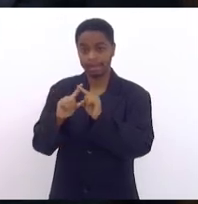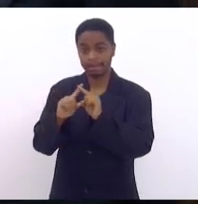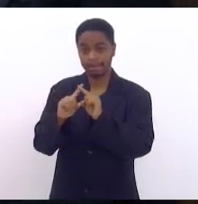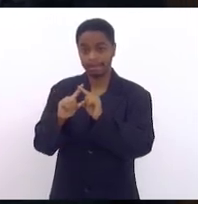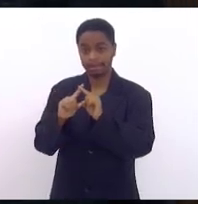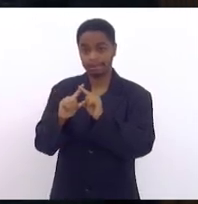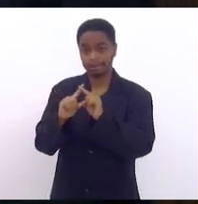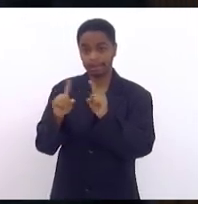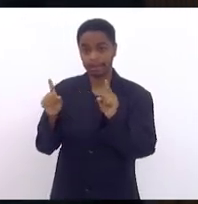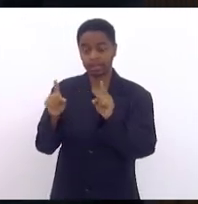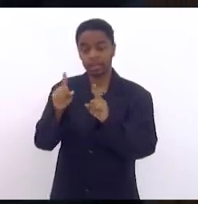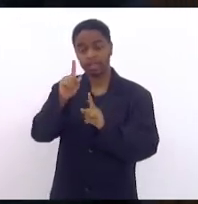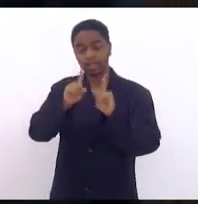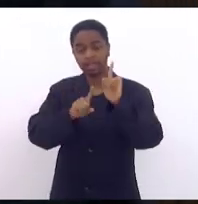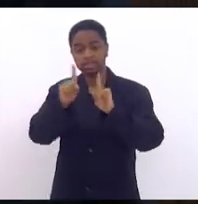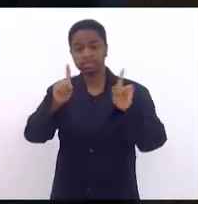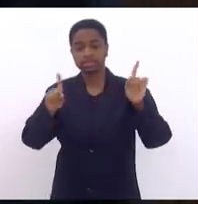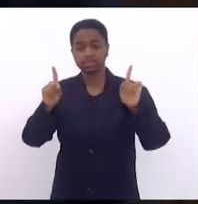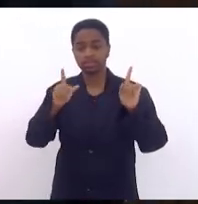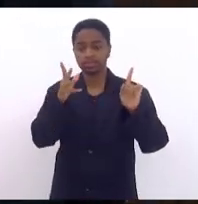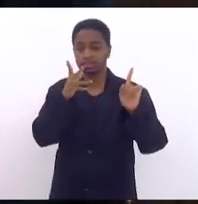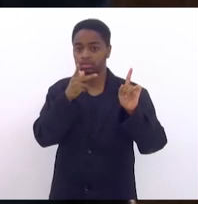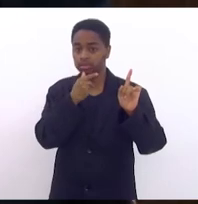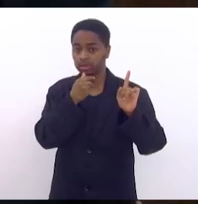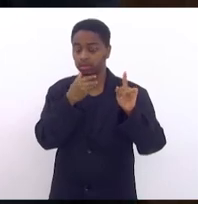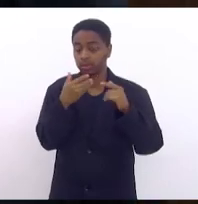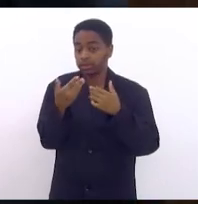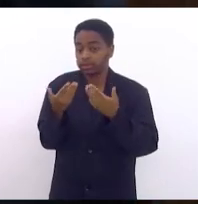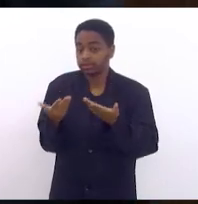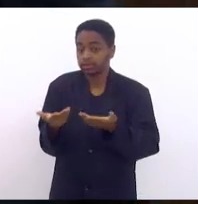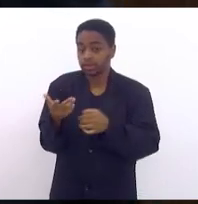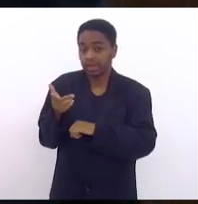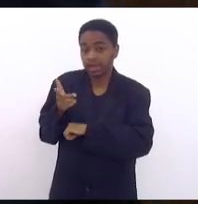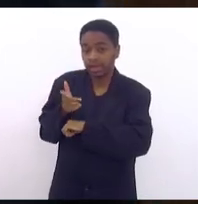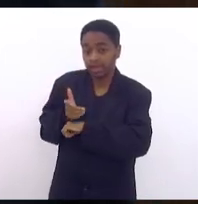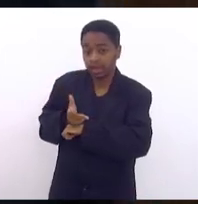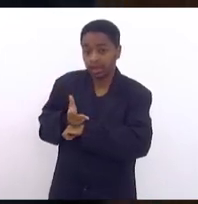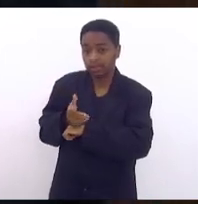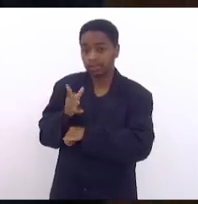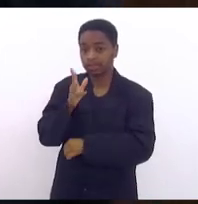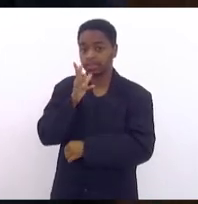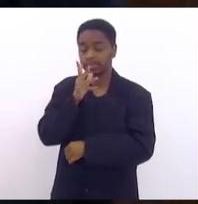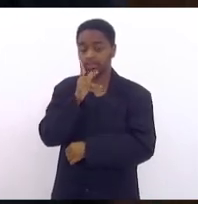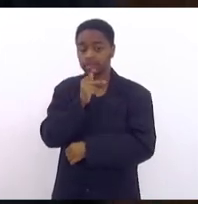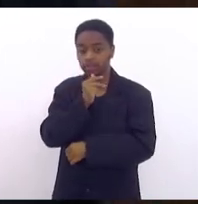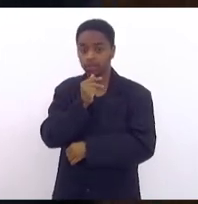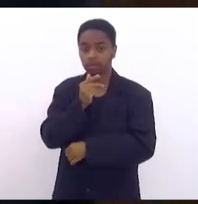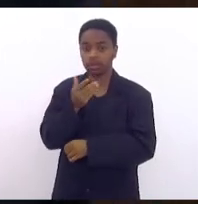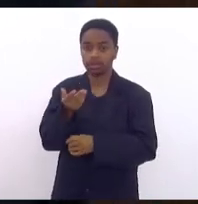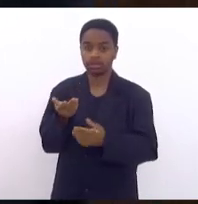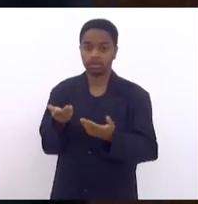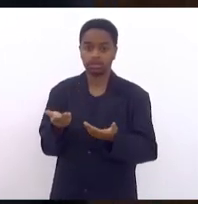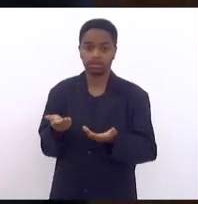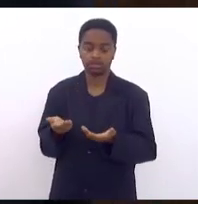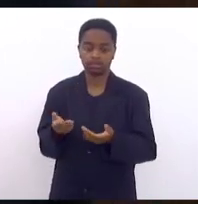as licitações demoram. Portanto, as câmeras vão demorar a chegar.